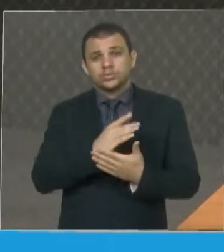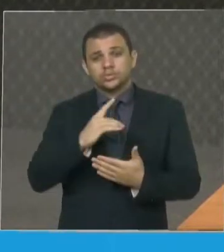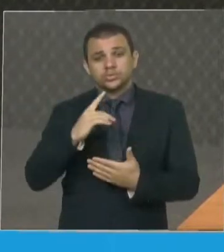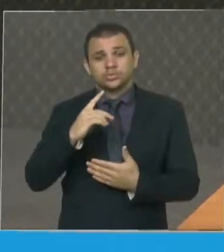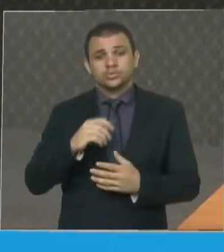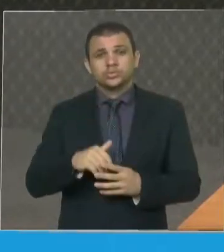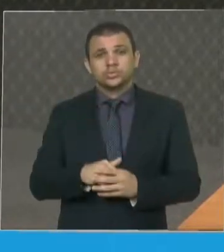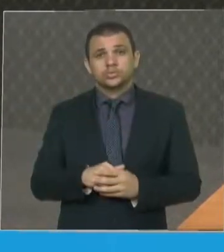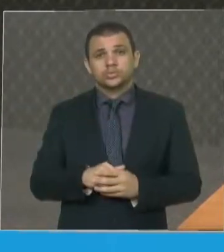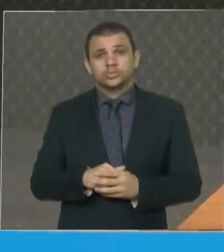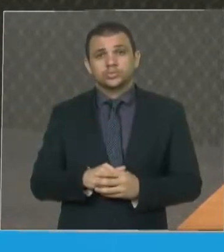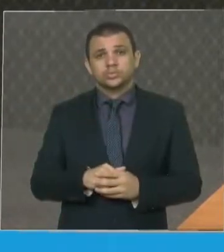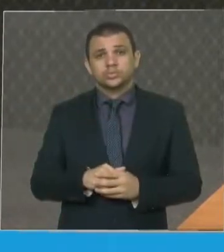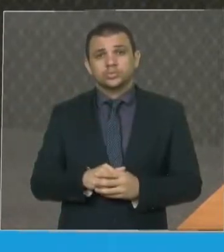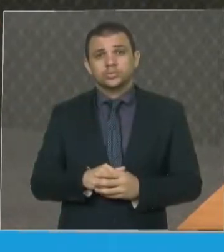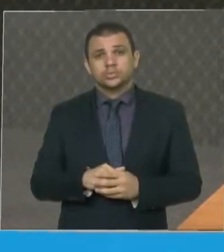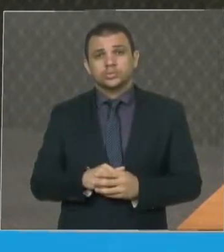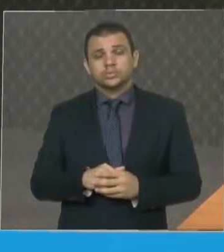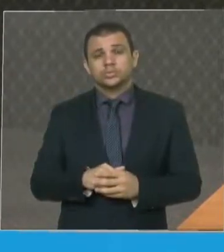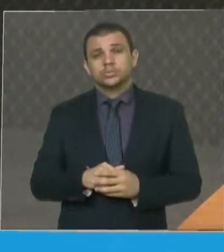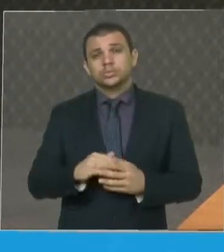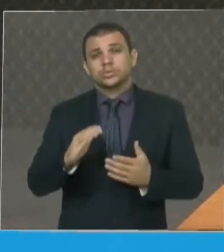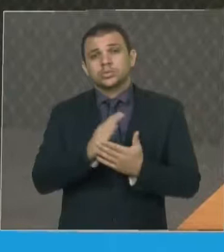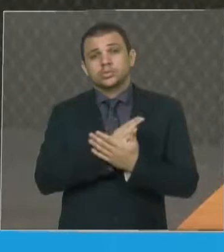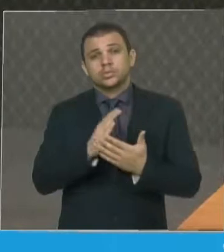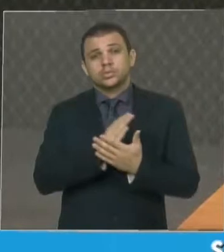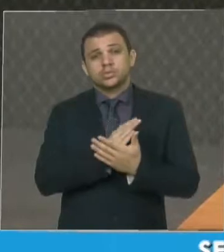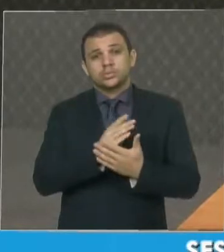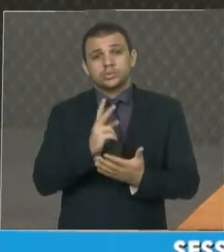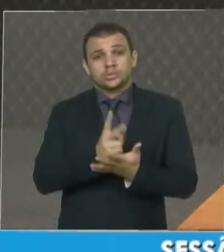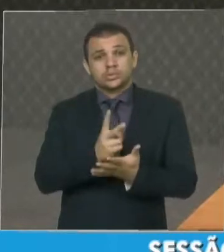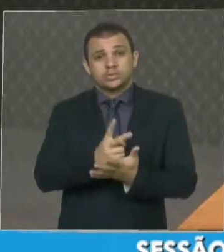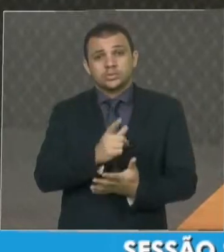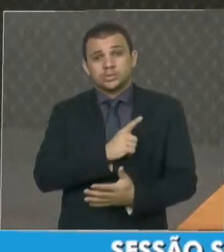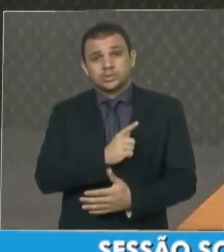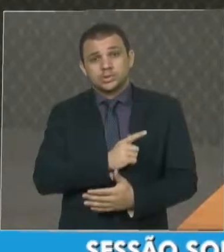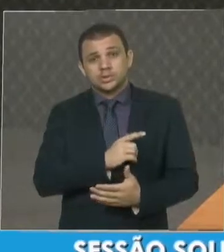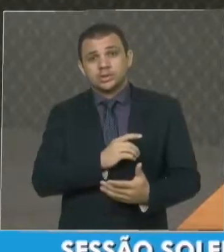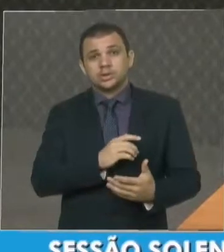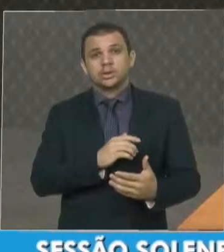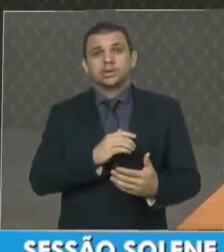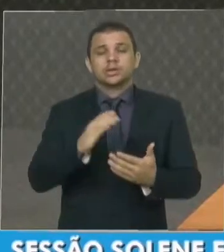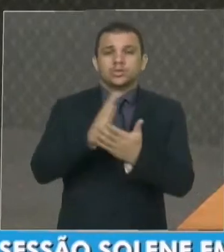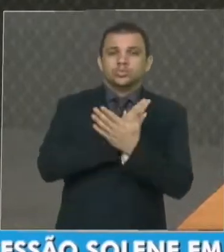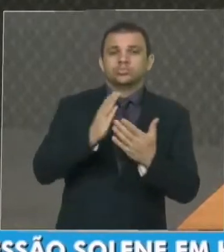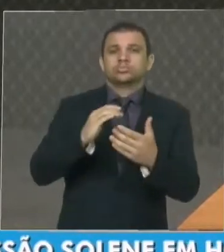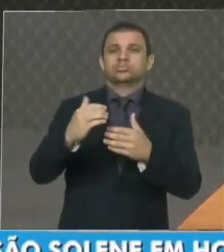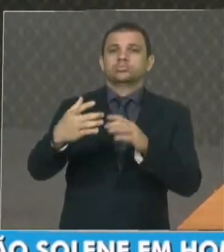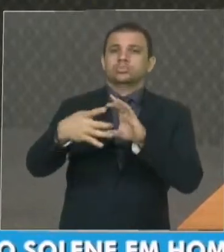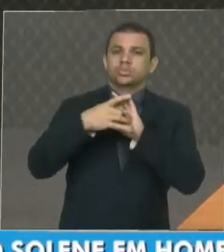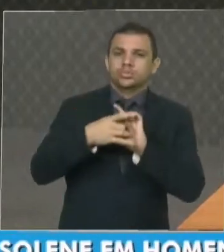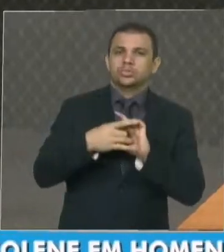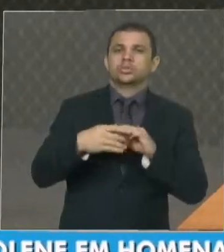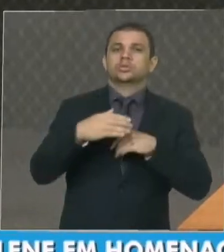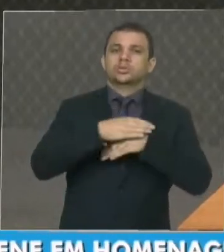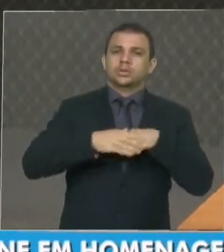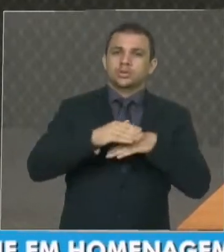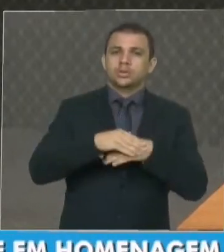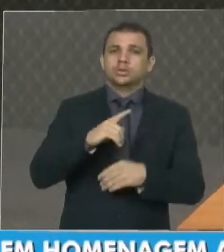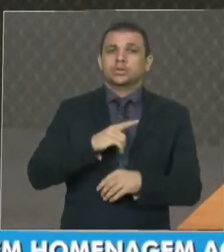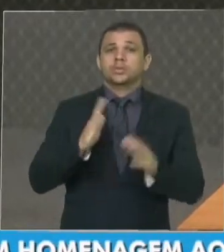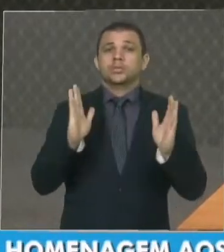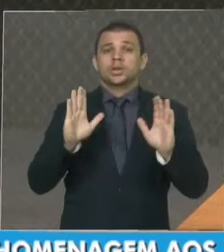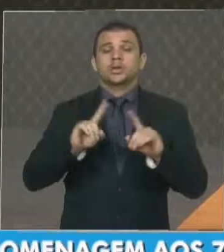da parcerias, da carinho, mas sempre nós estamos bons. Eu posso declarar